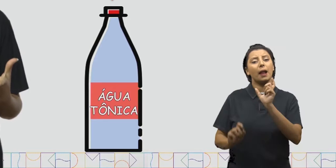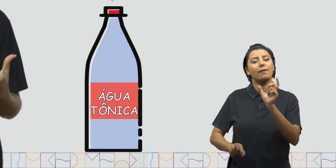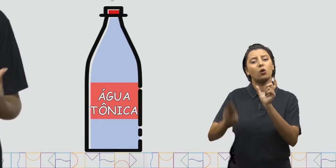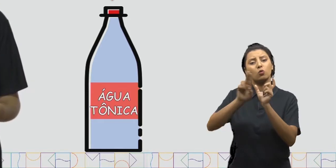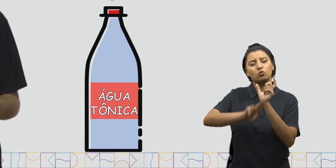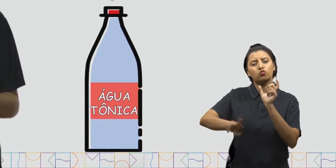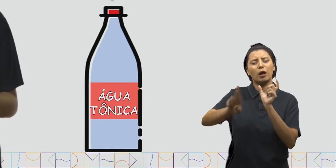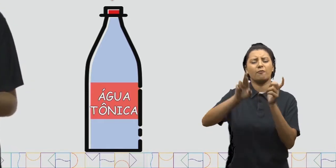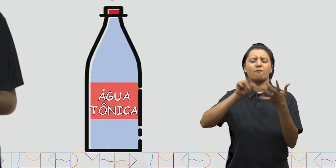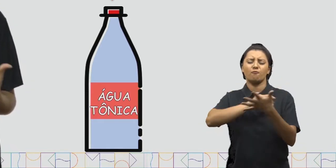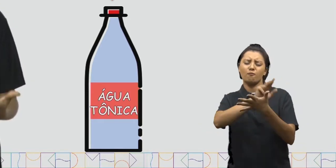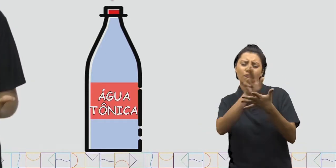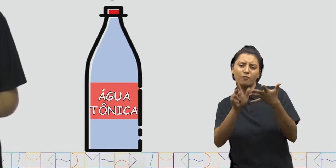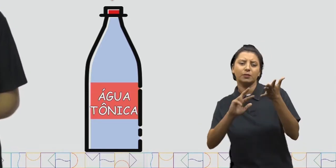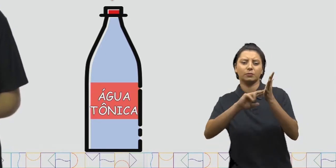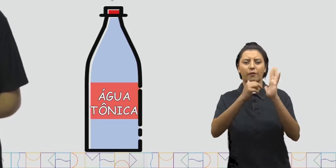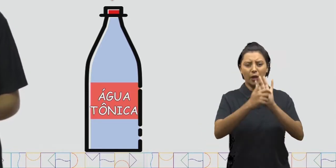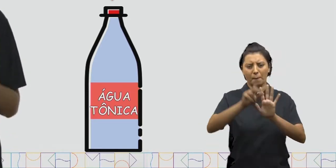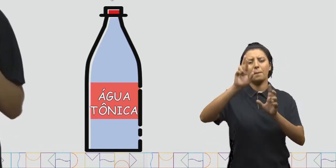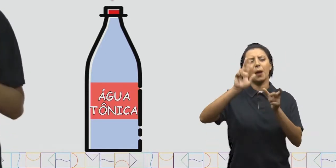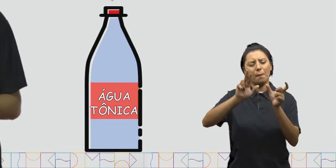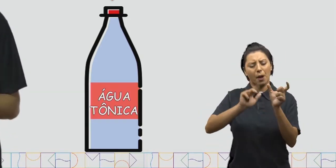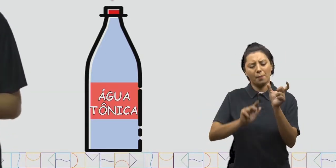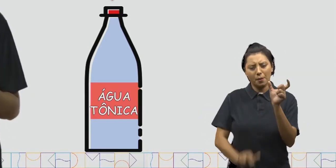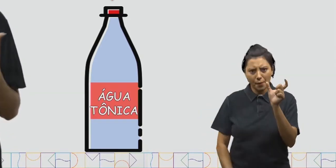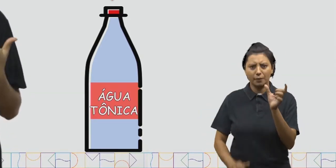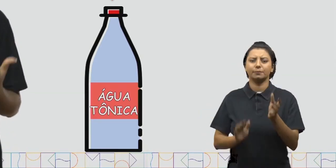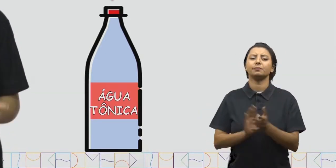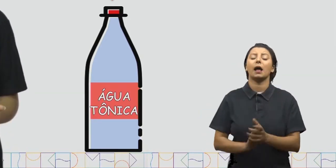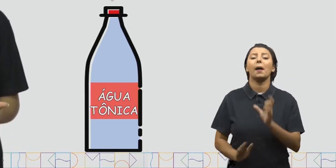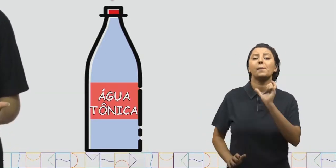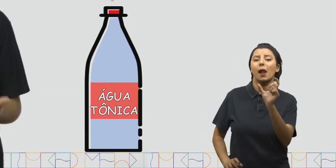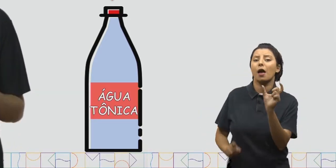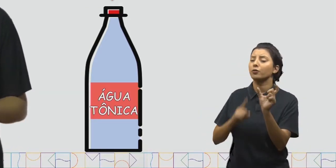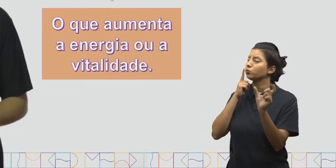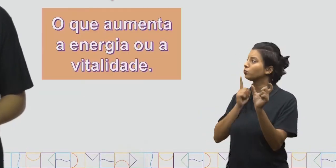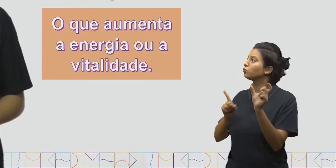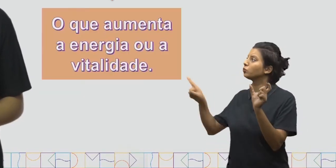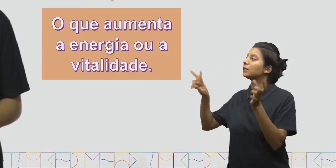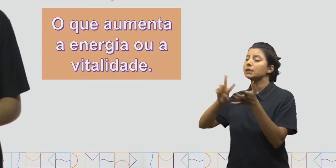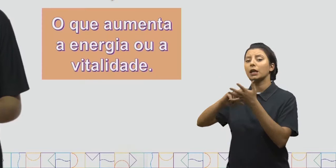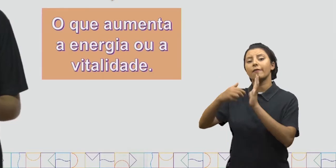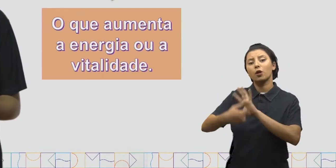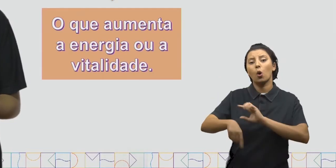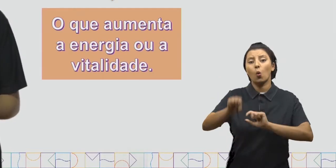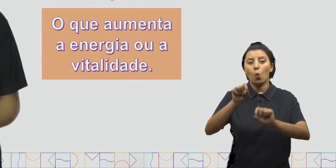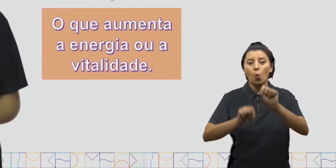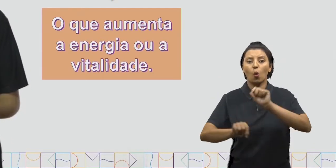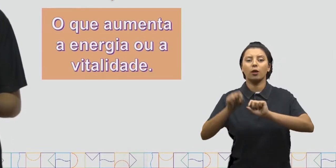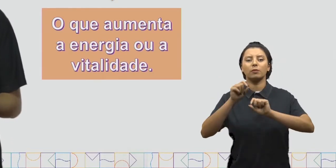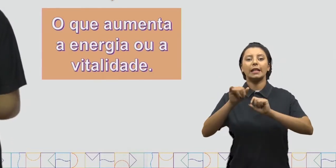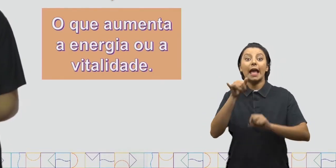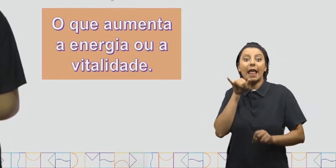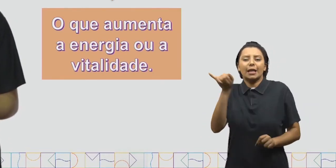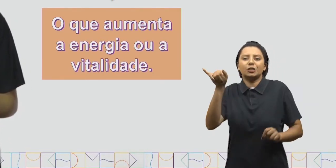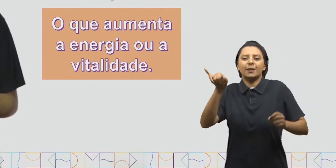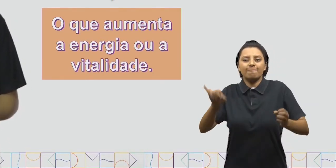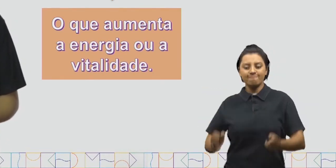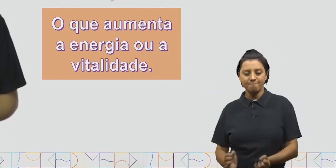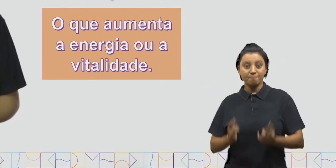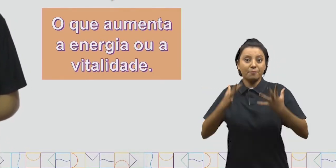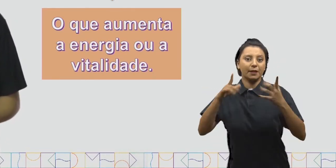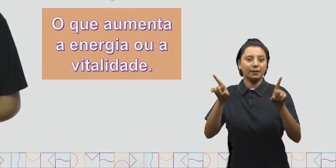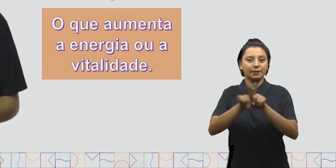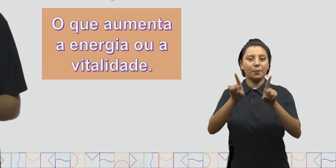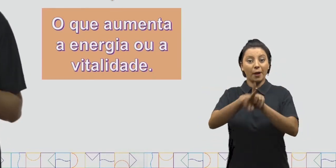na língua portuguesa de diversas formas. Tônico ou tônica significa o que aumenta a energia ou